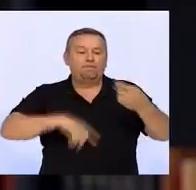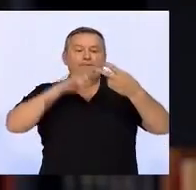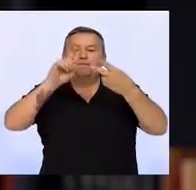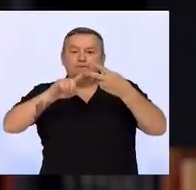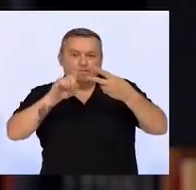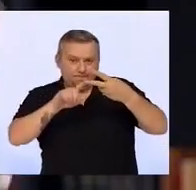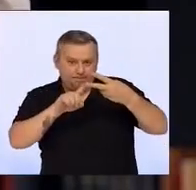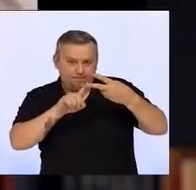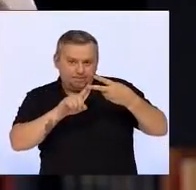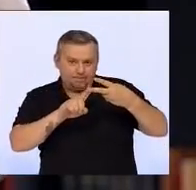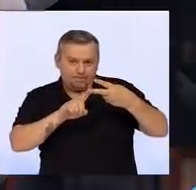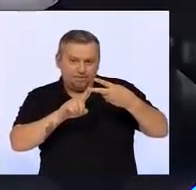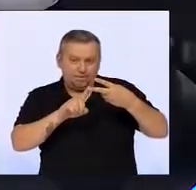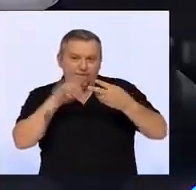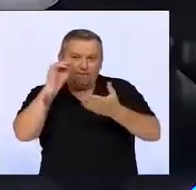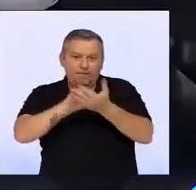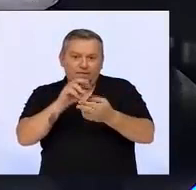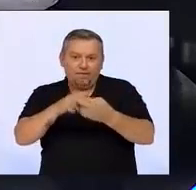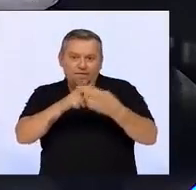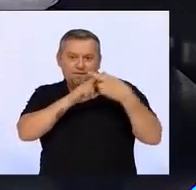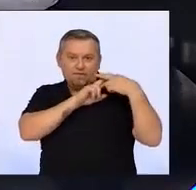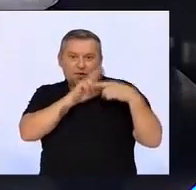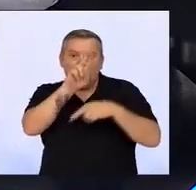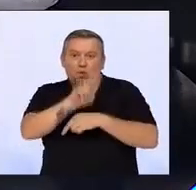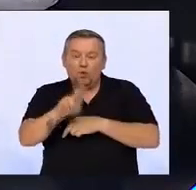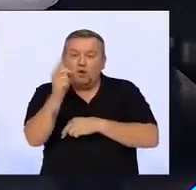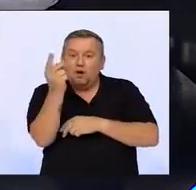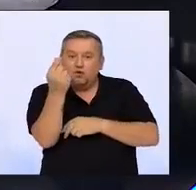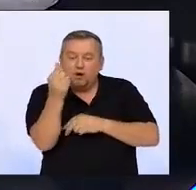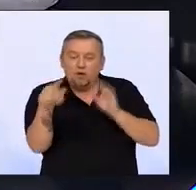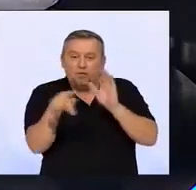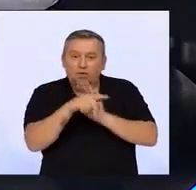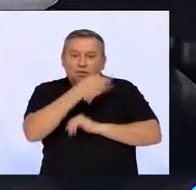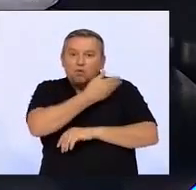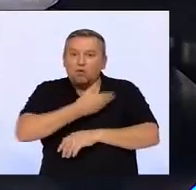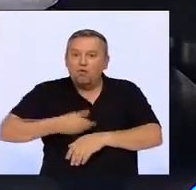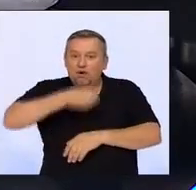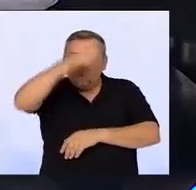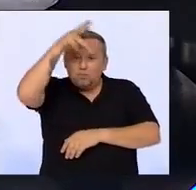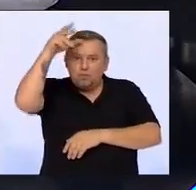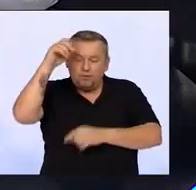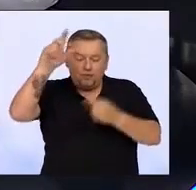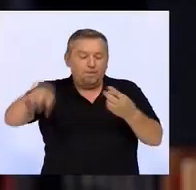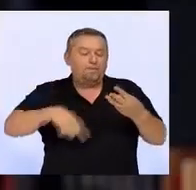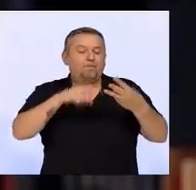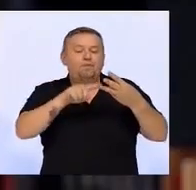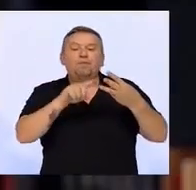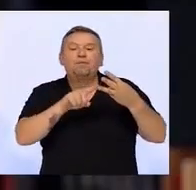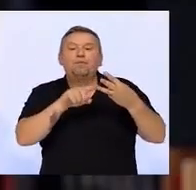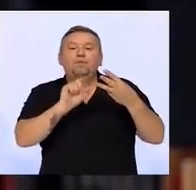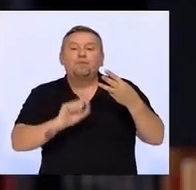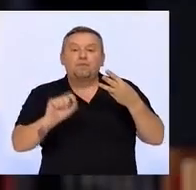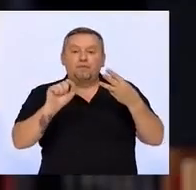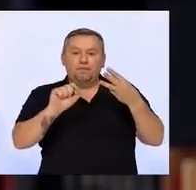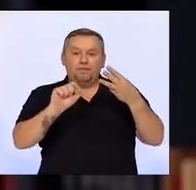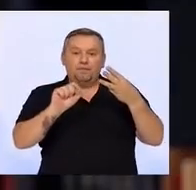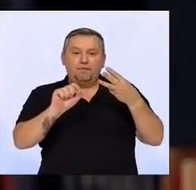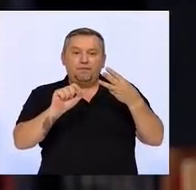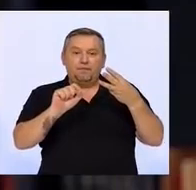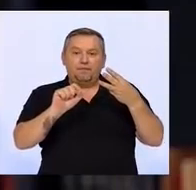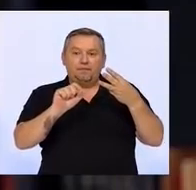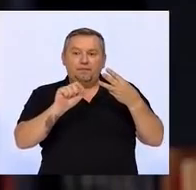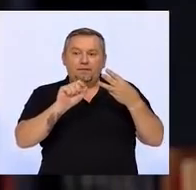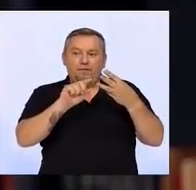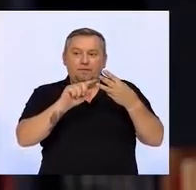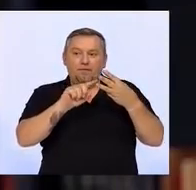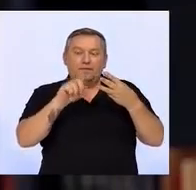Segunda questão, né? A irresponsabilidade com o uso de recursos públicos. Terceira questão, a